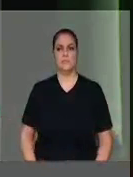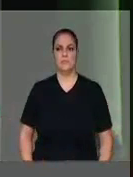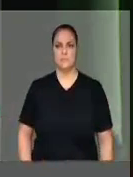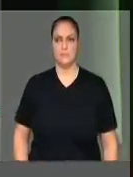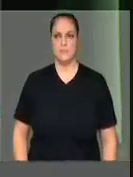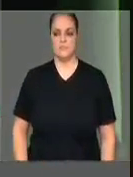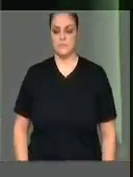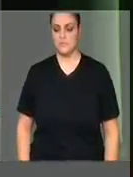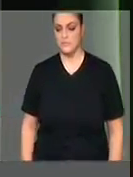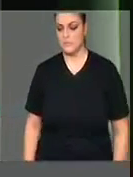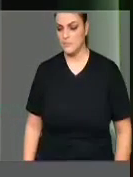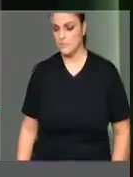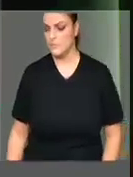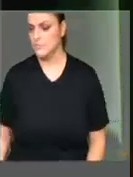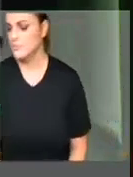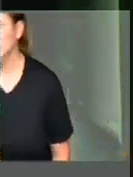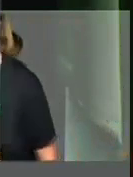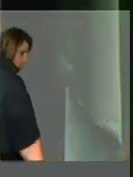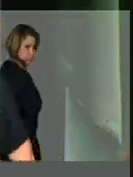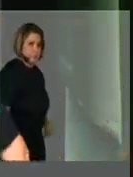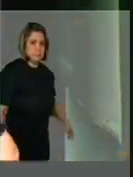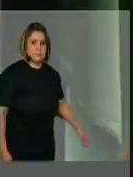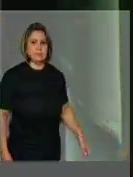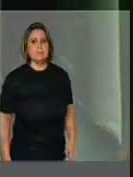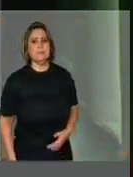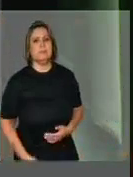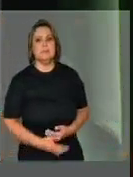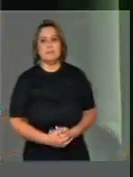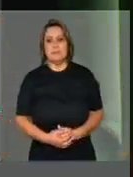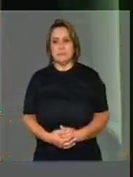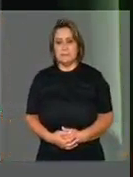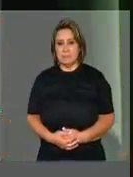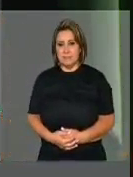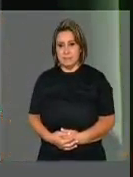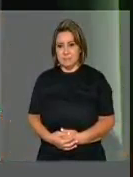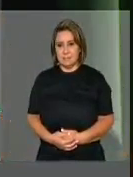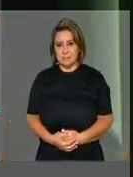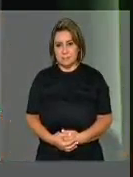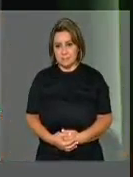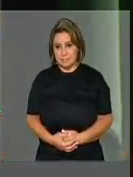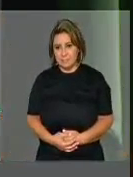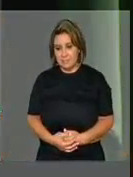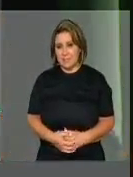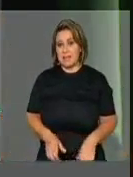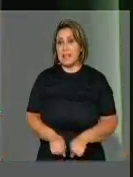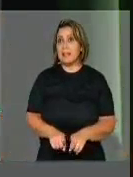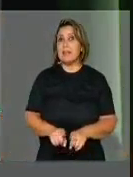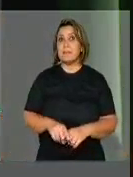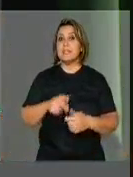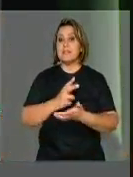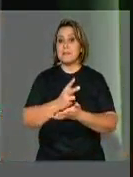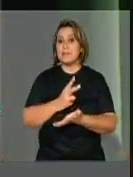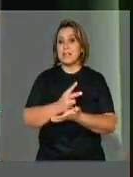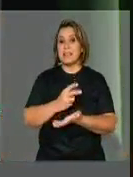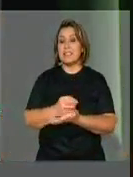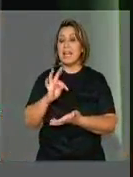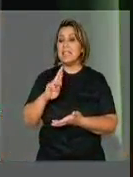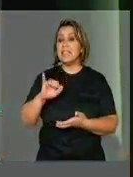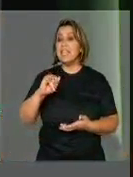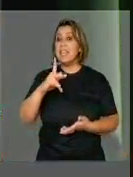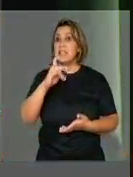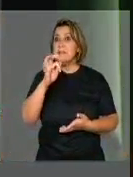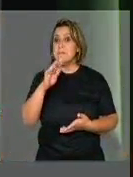poderoso, que é o aquífero Solimões, exatamente na região da Tríplice